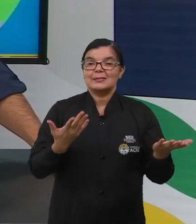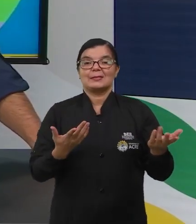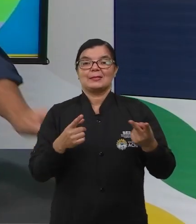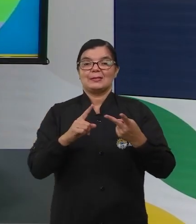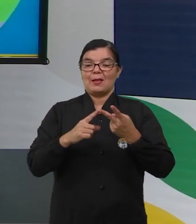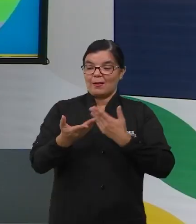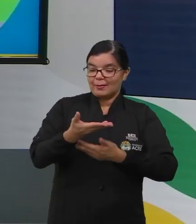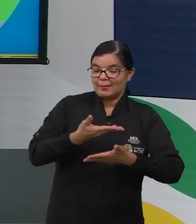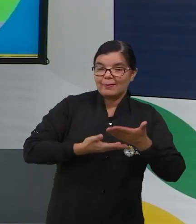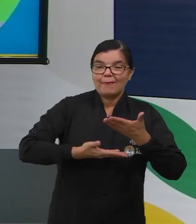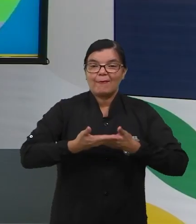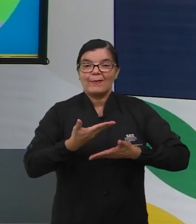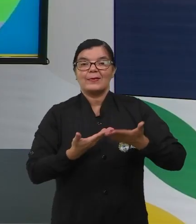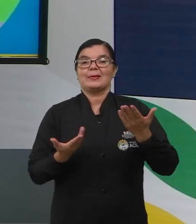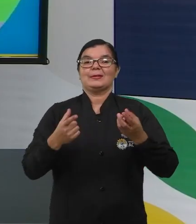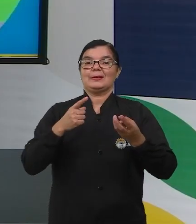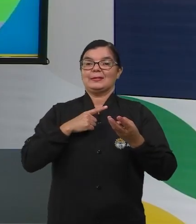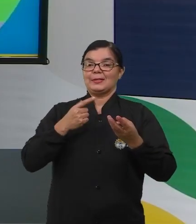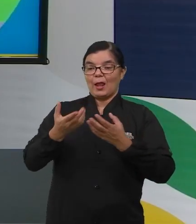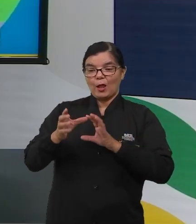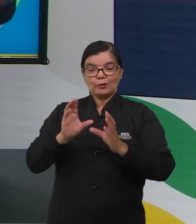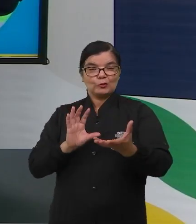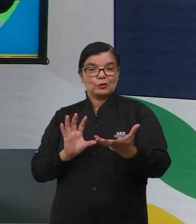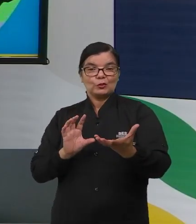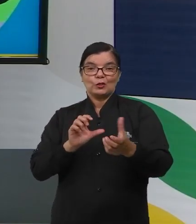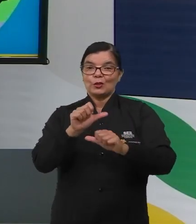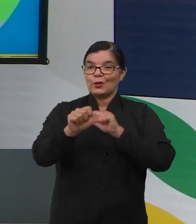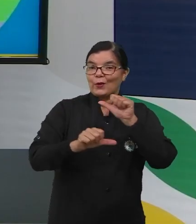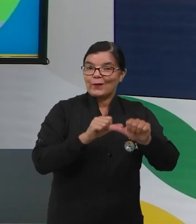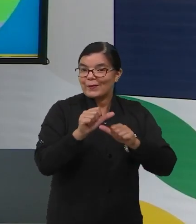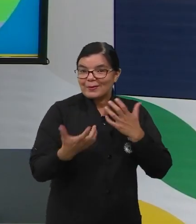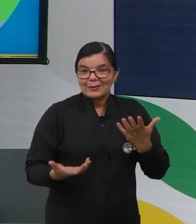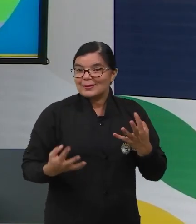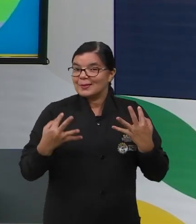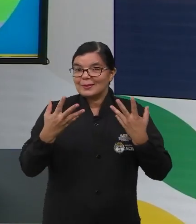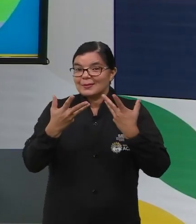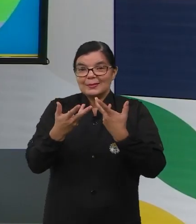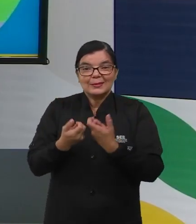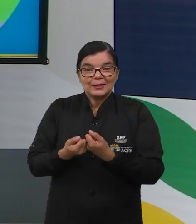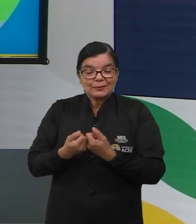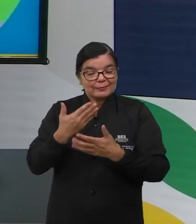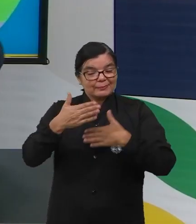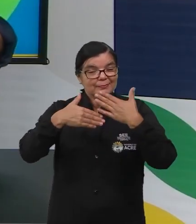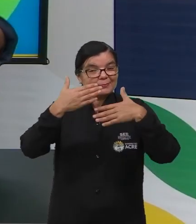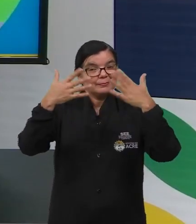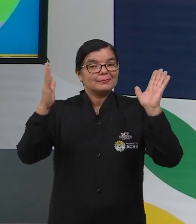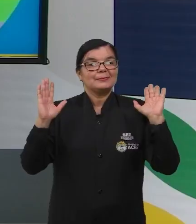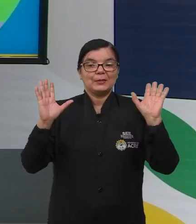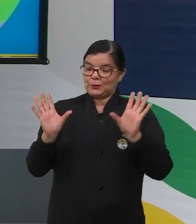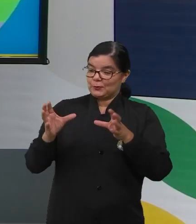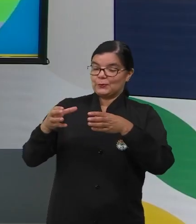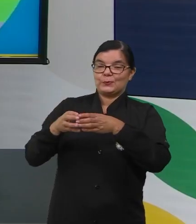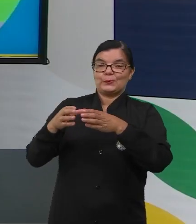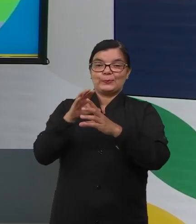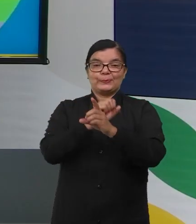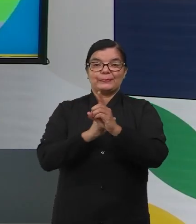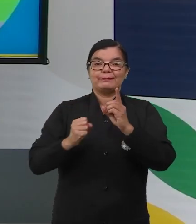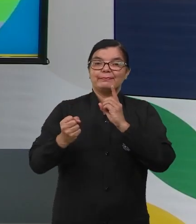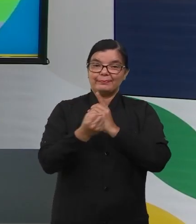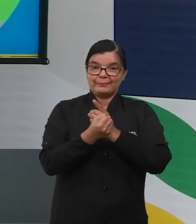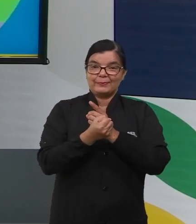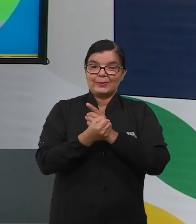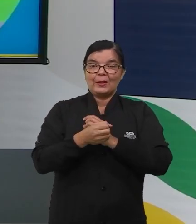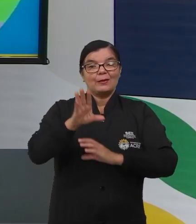propiciar a interação, essas interações têm as trocas, e com essas trocas tem todo esse desenvolvimento coletivo social